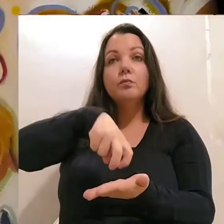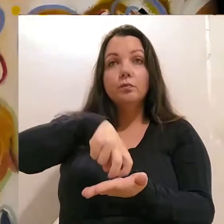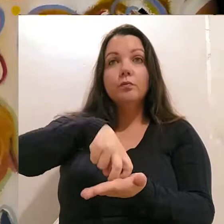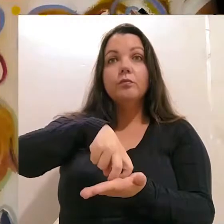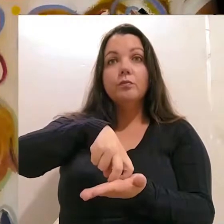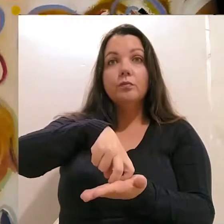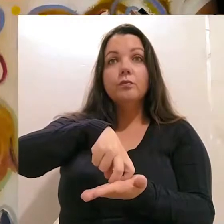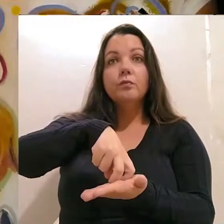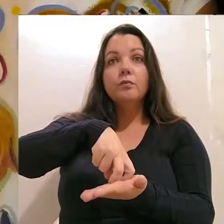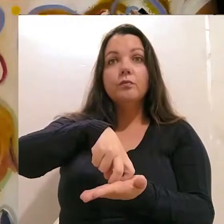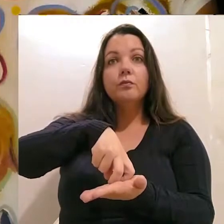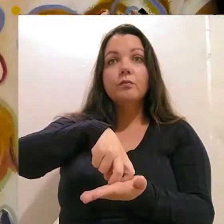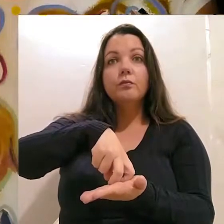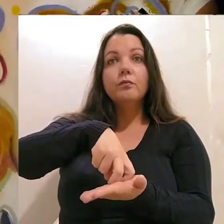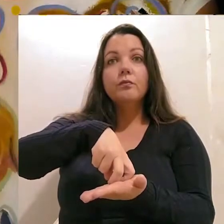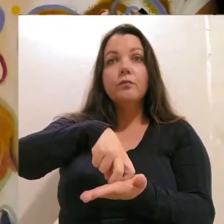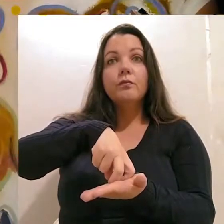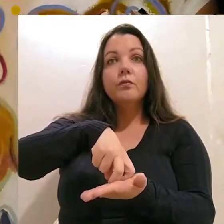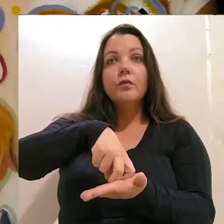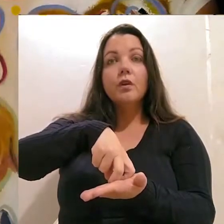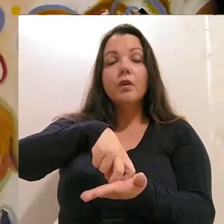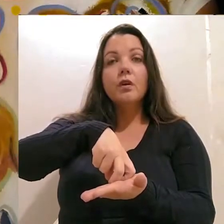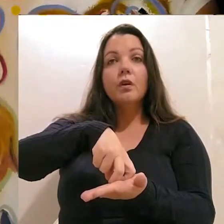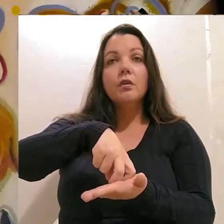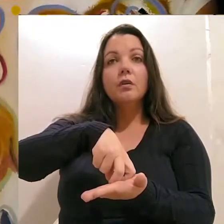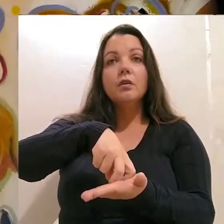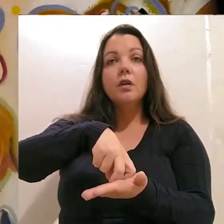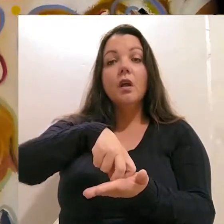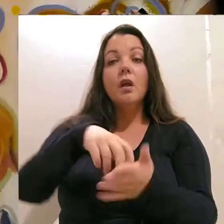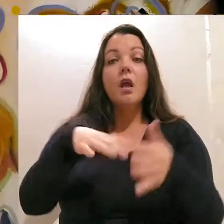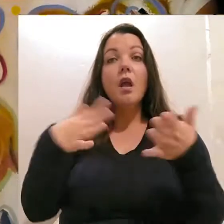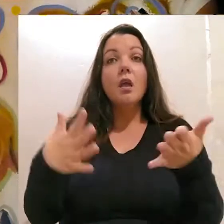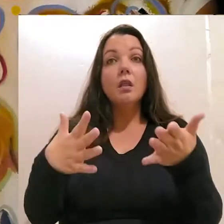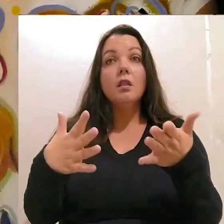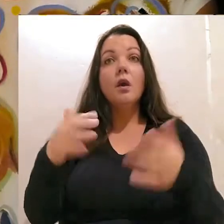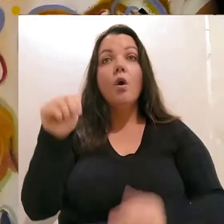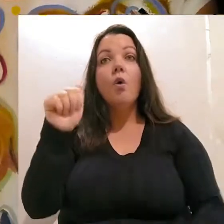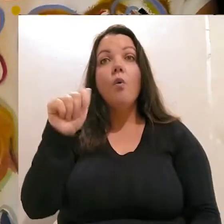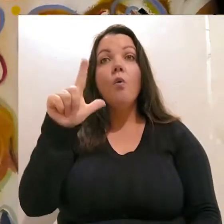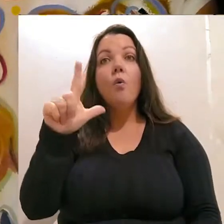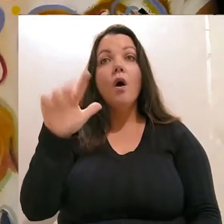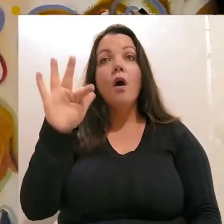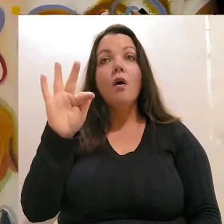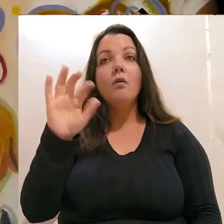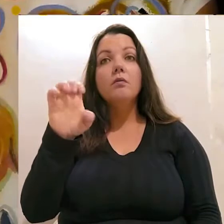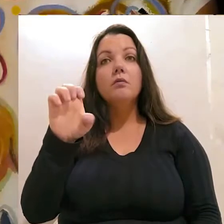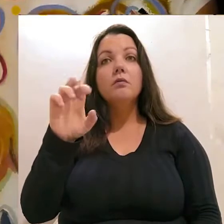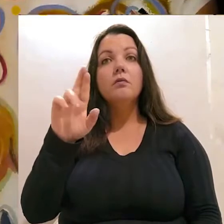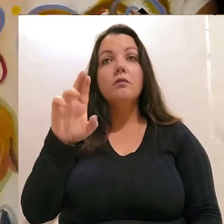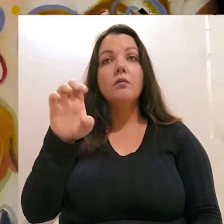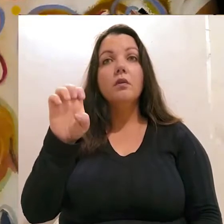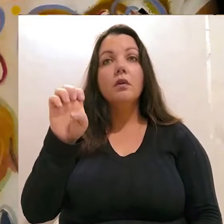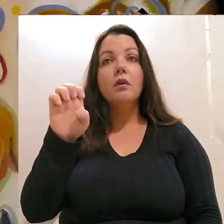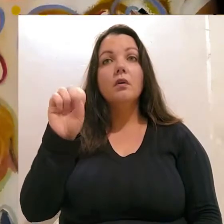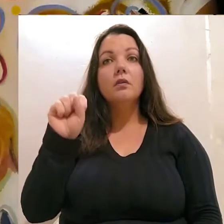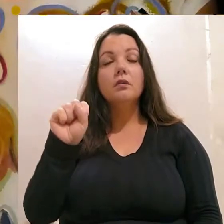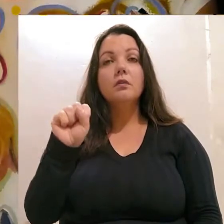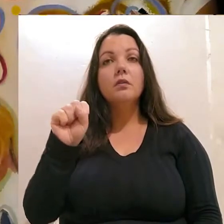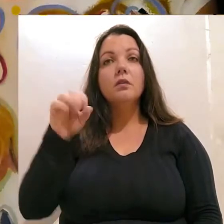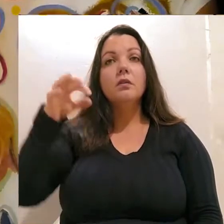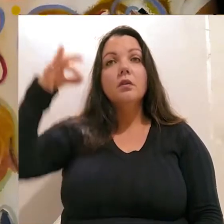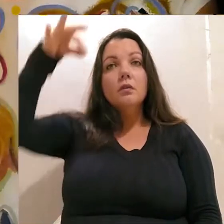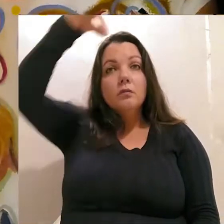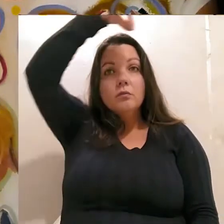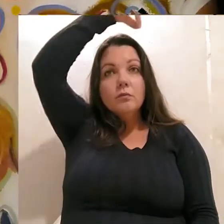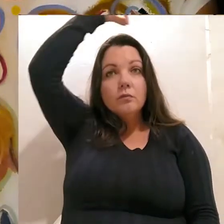Profético poder passar a bandeira é por cima da cabeça da pessoa né benzendo Oi